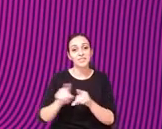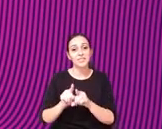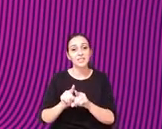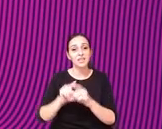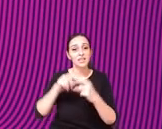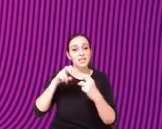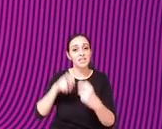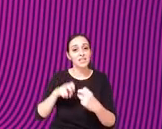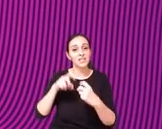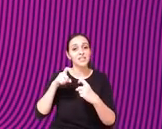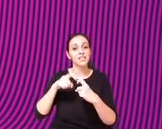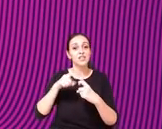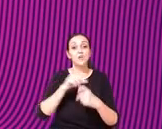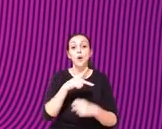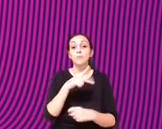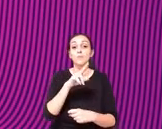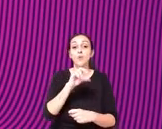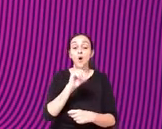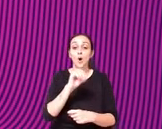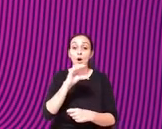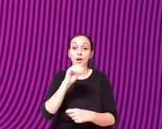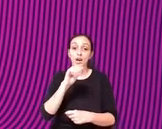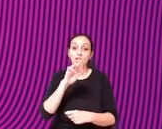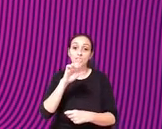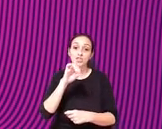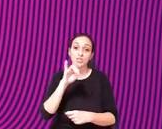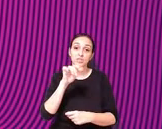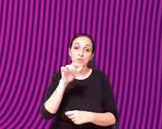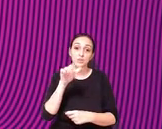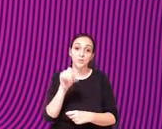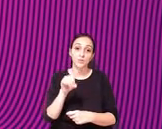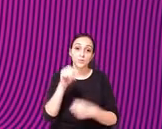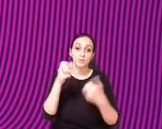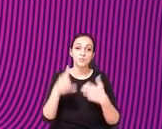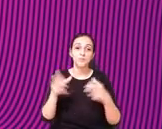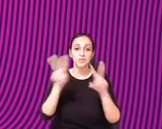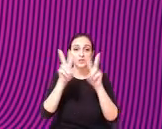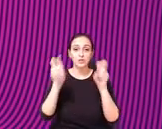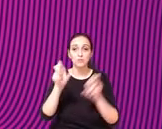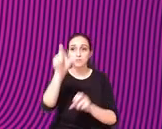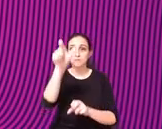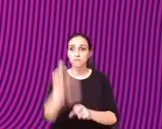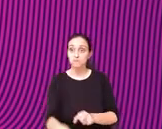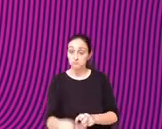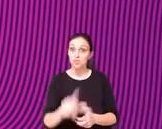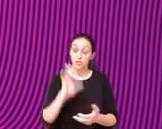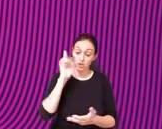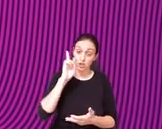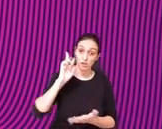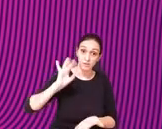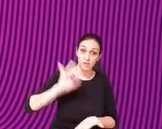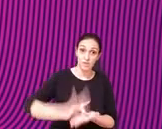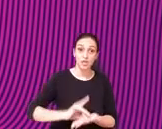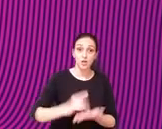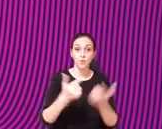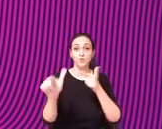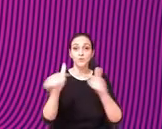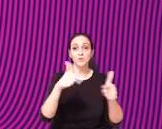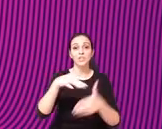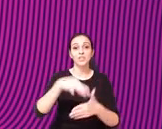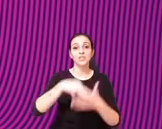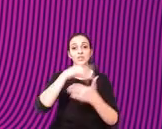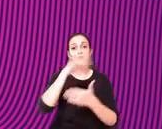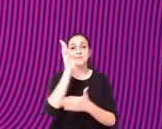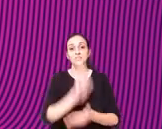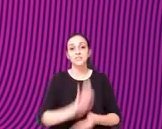Hospital Procardíaco e vai nos falar sobre um caso complexo. E teremos líderes de todo o Brasil aqui. Teremos